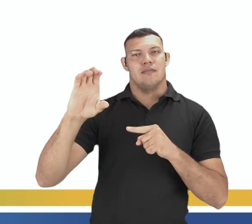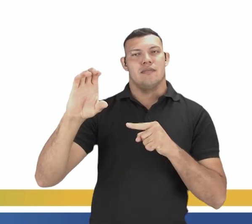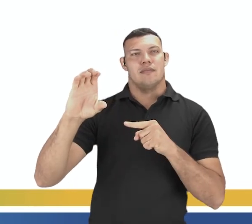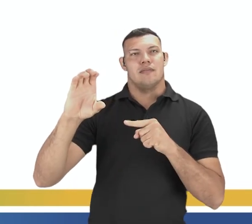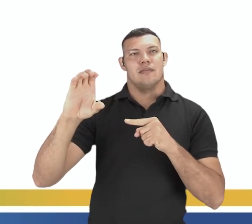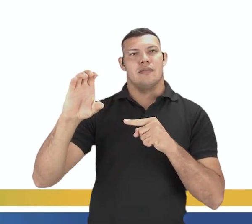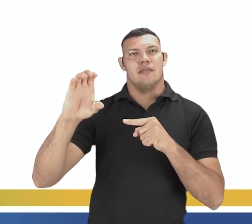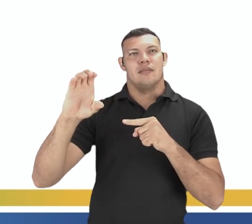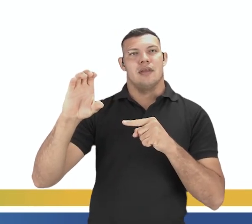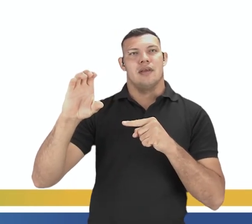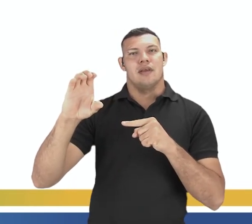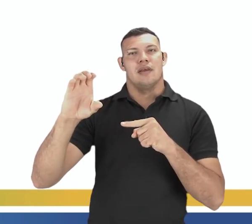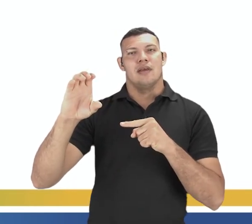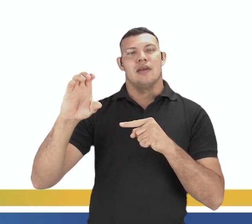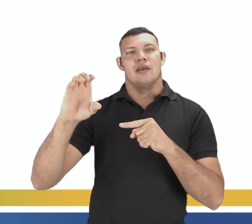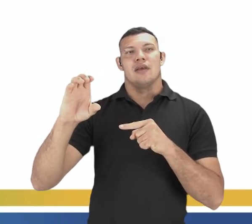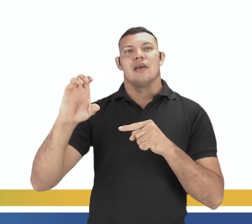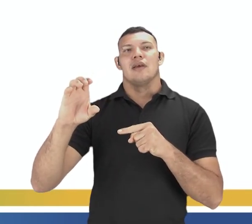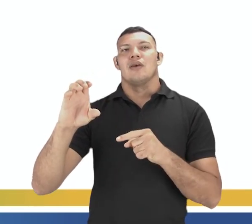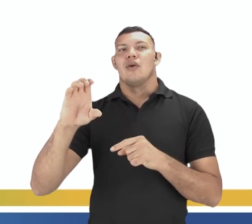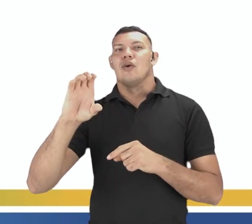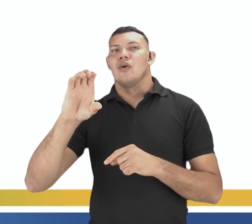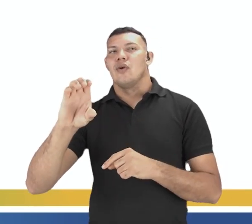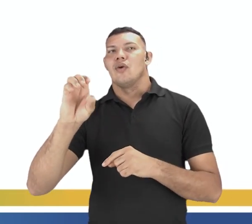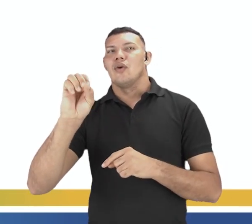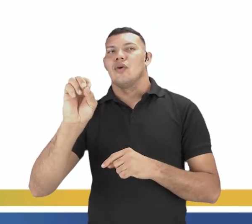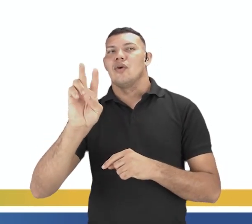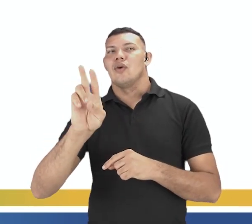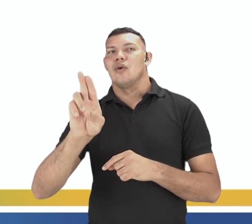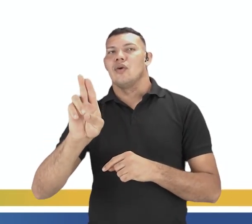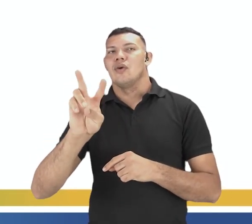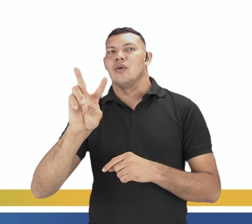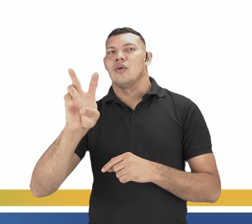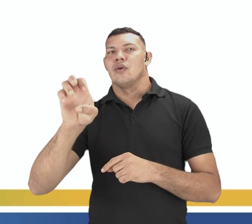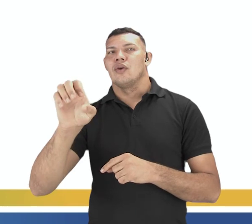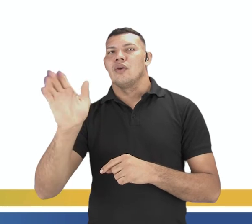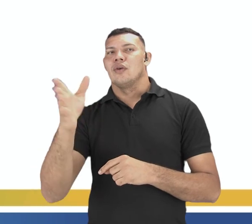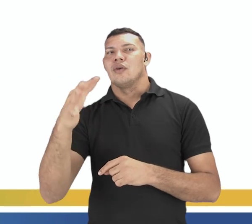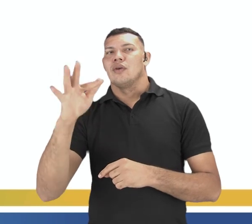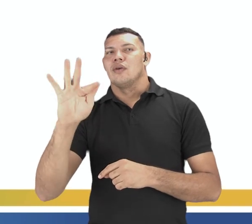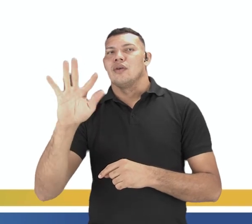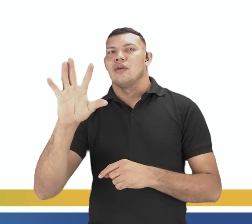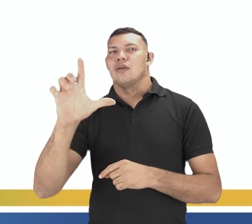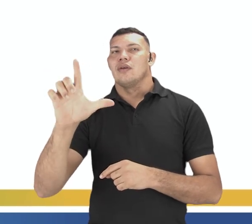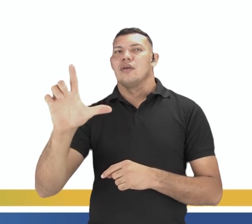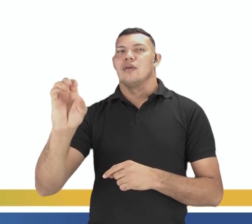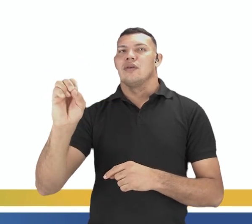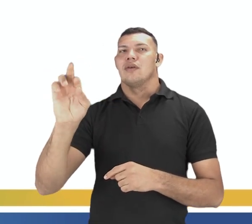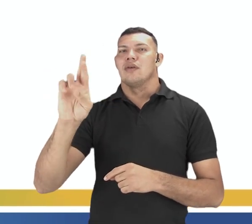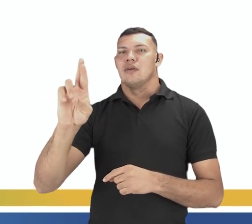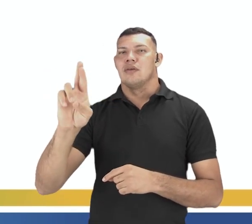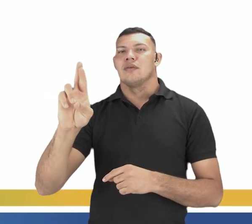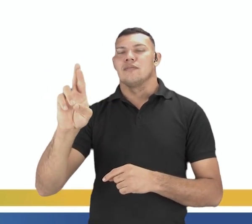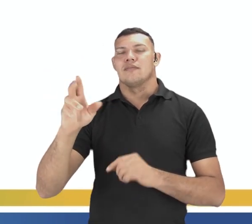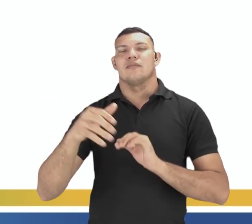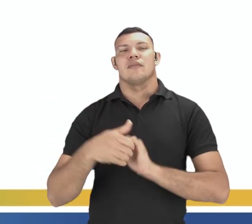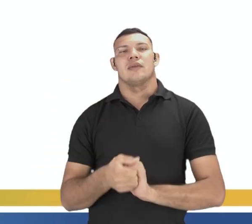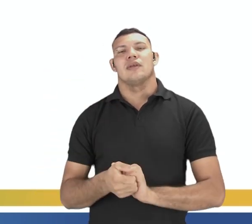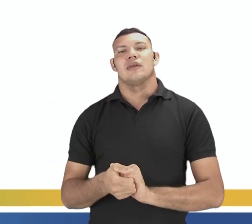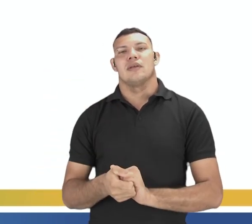C. Justa posição, couve mais flor, que forma o substantivo